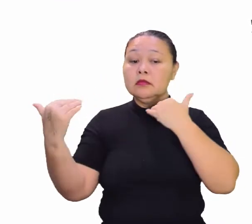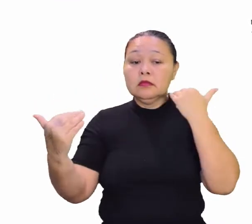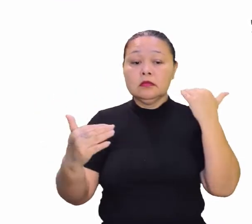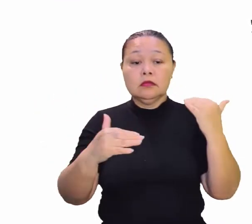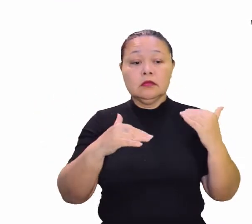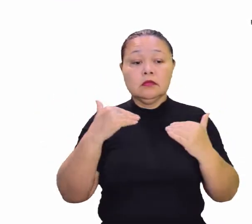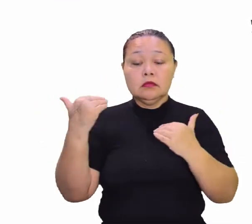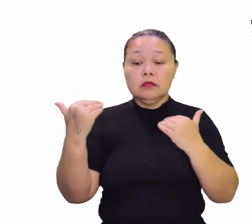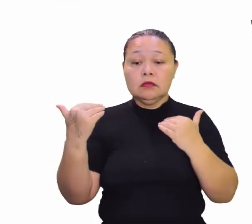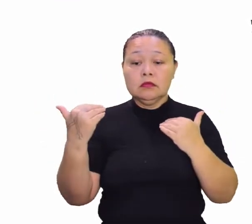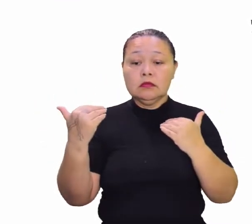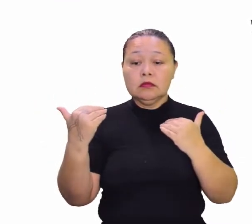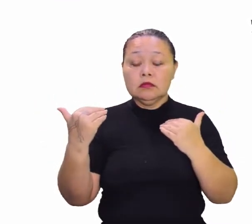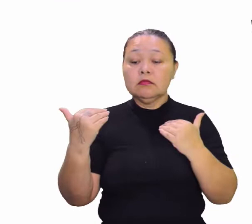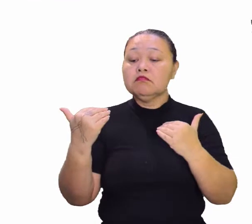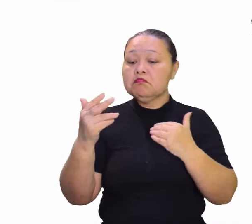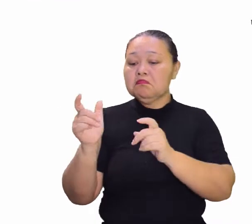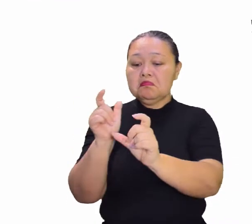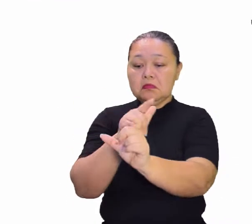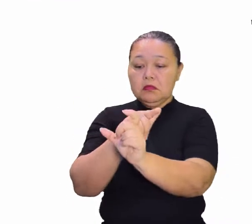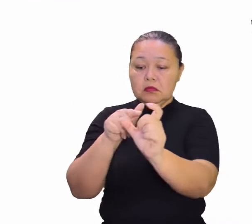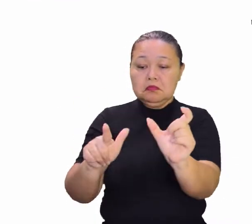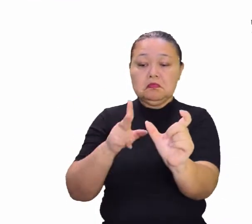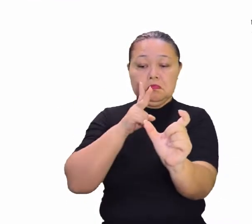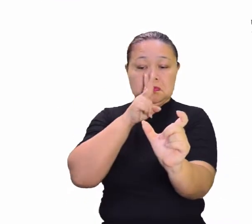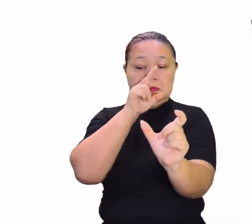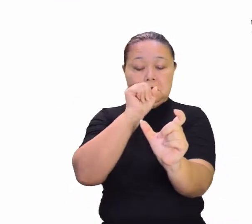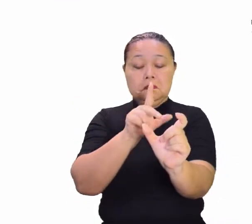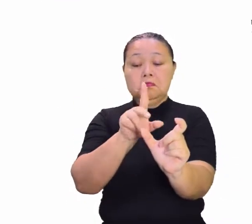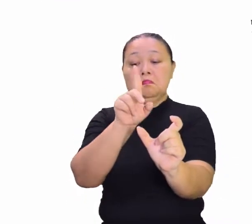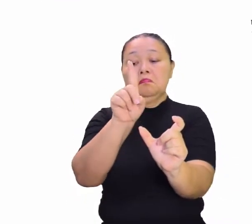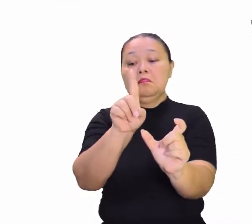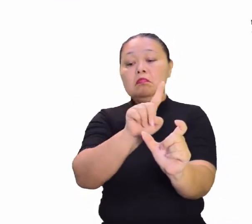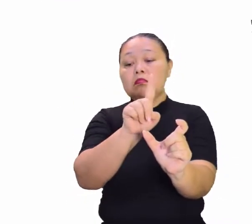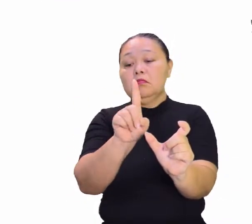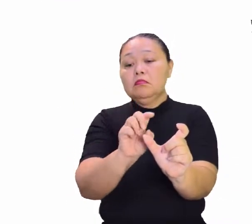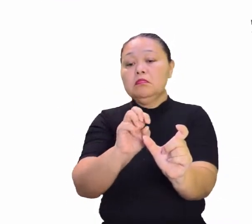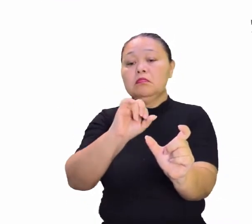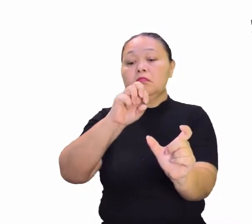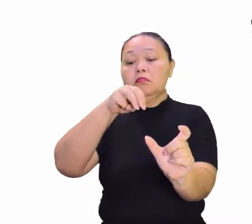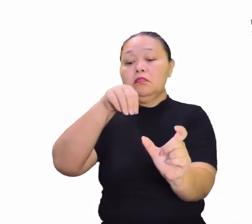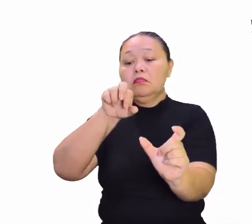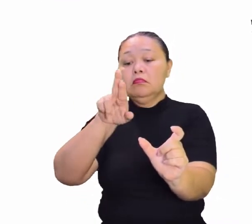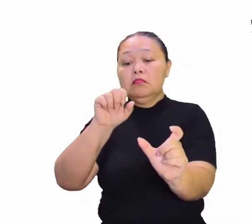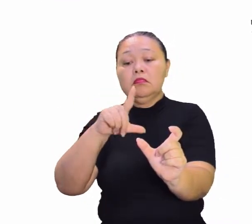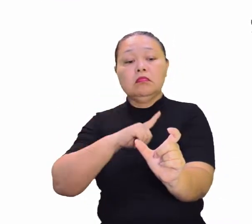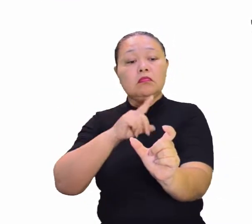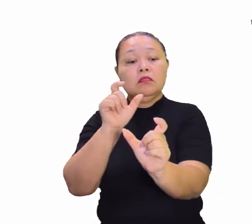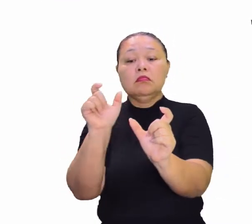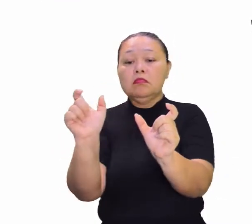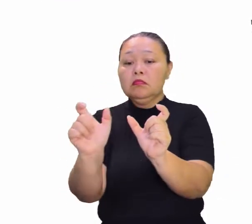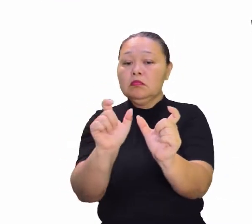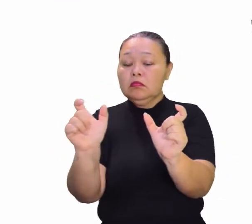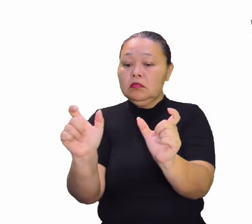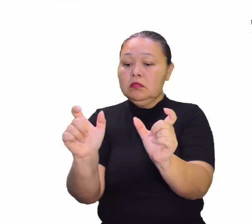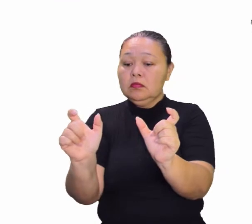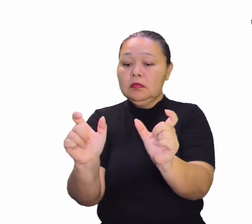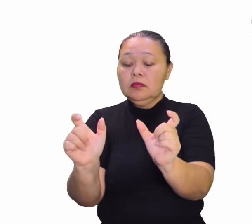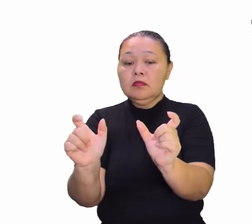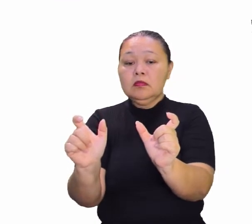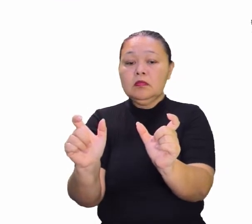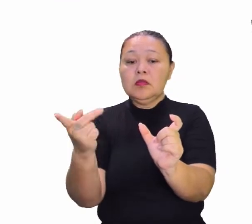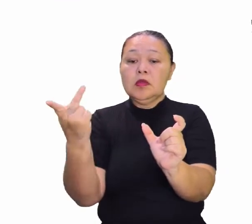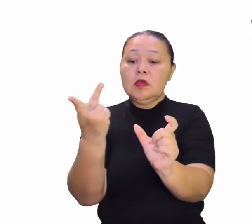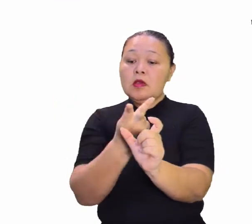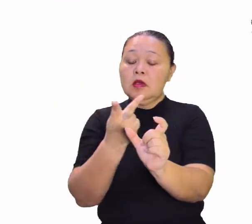dizimaram. Olha que palavra forte. Meus queridos alunos, duas palavras fortes e